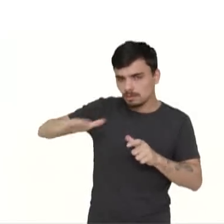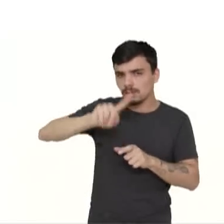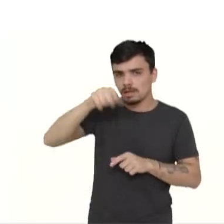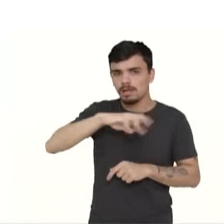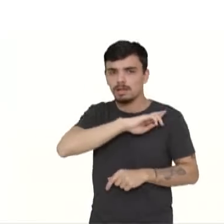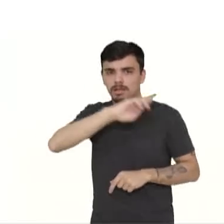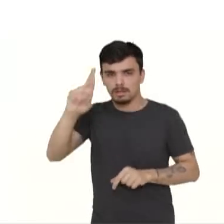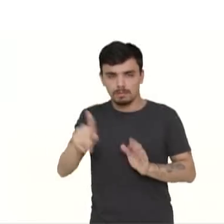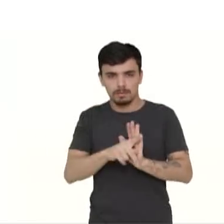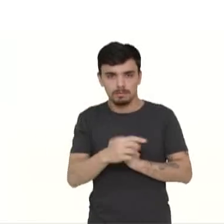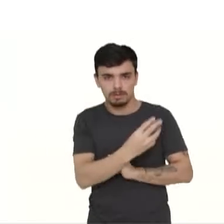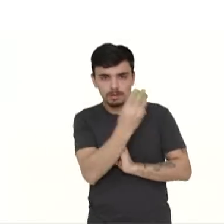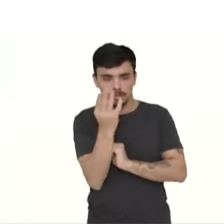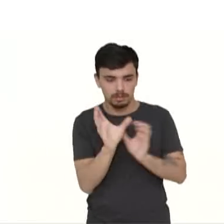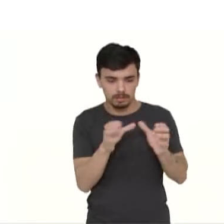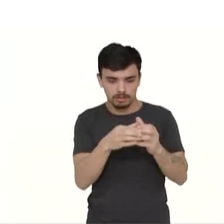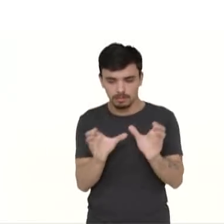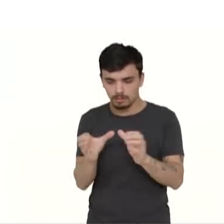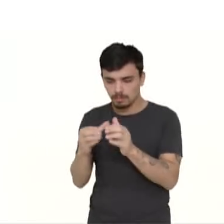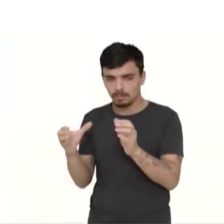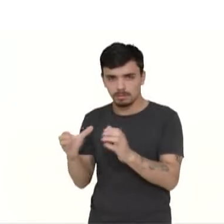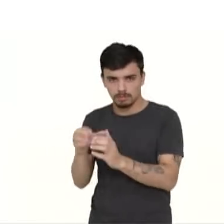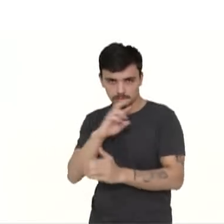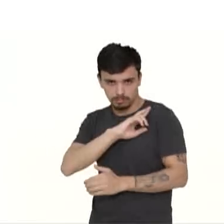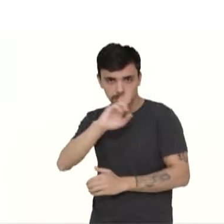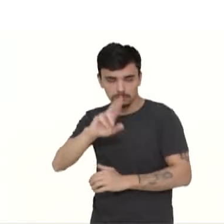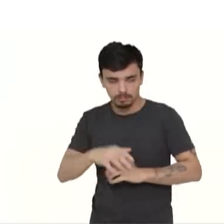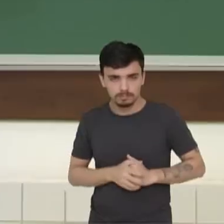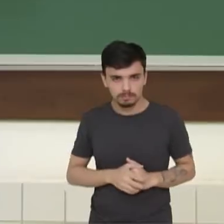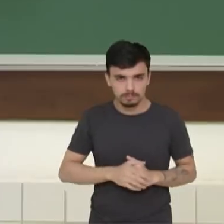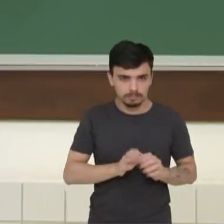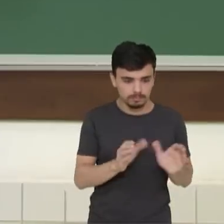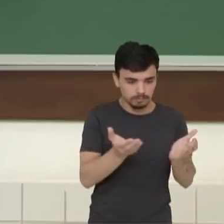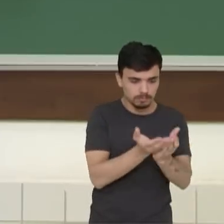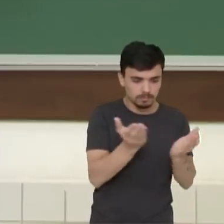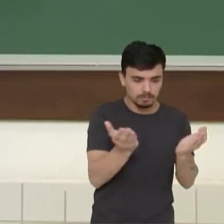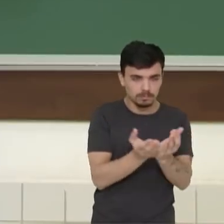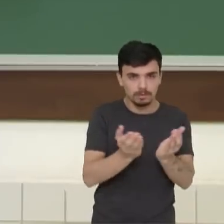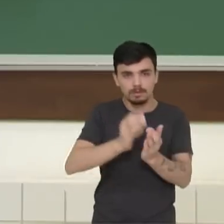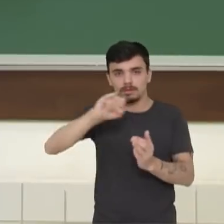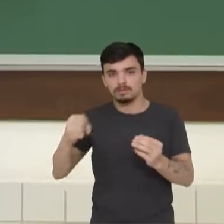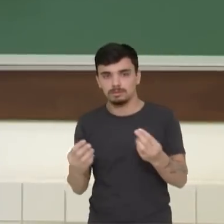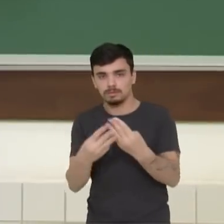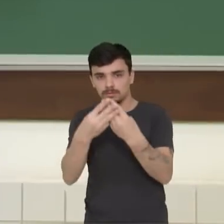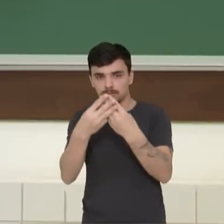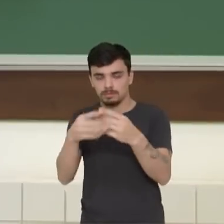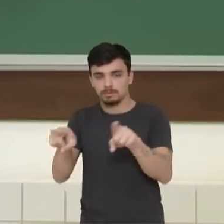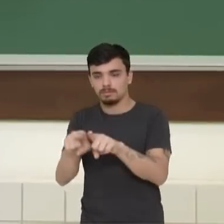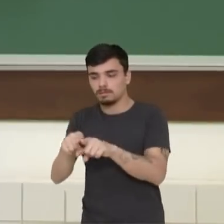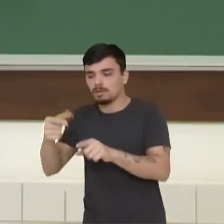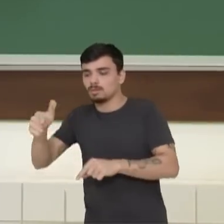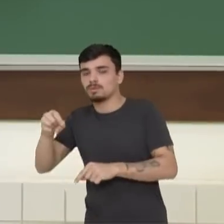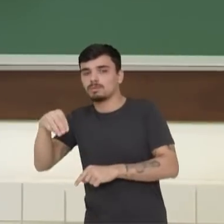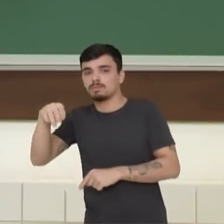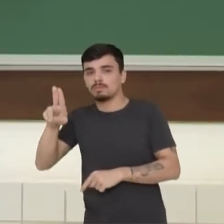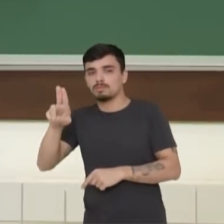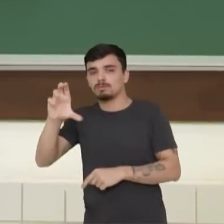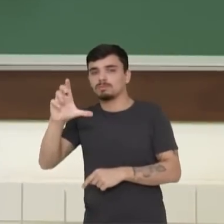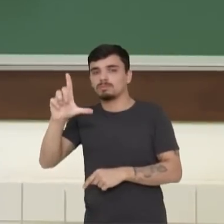sagrada para 3 grupos religiosos, né? Os cristãos, os judeus e os muçulmanos.